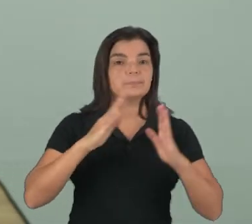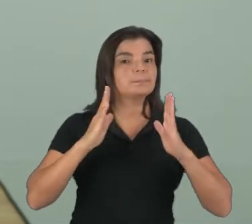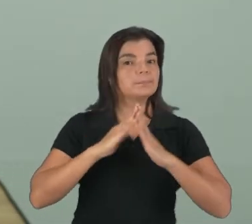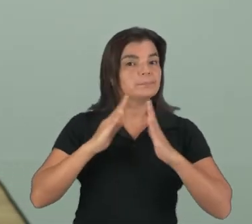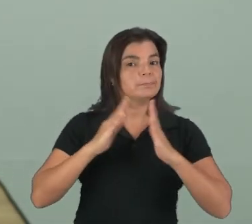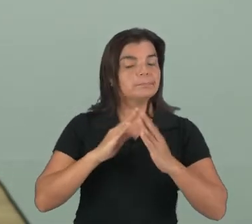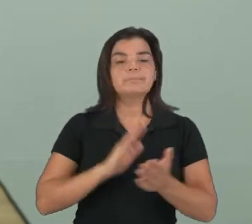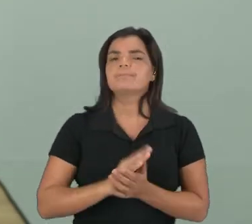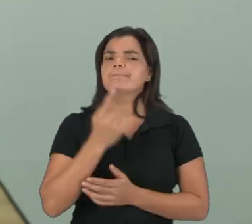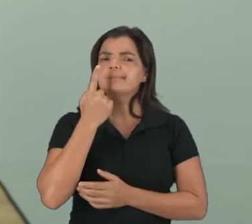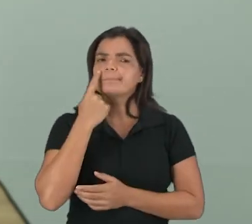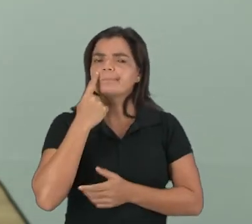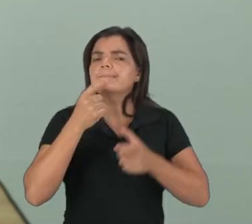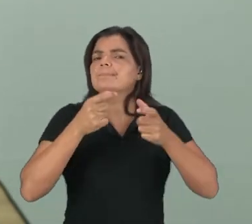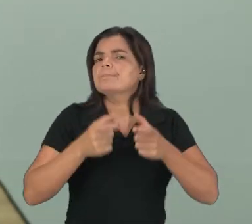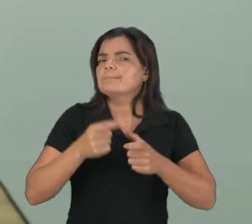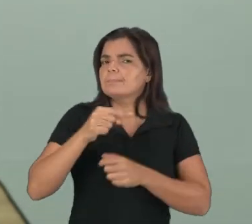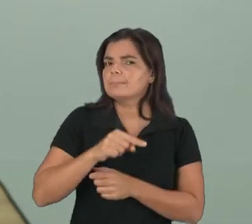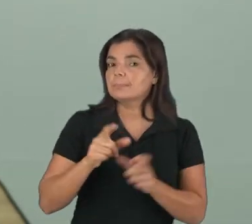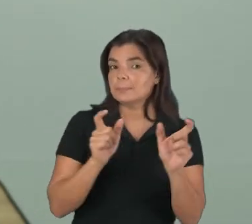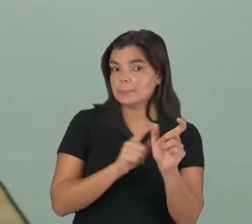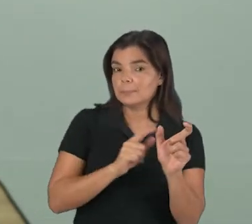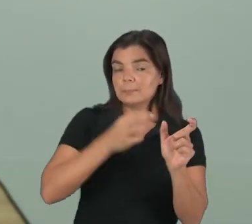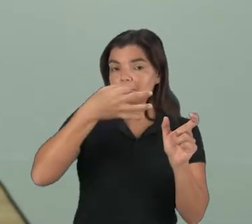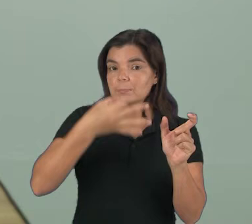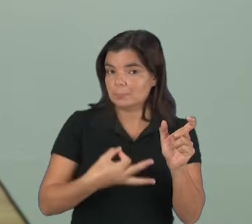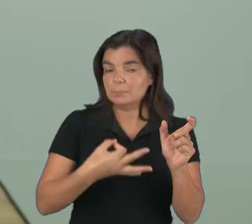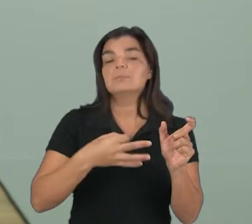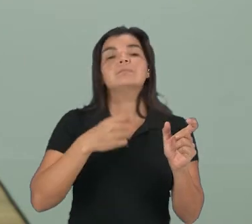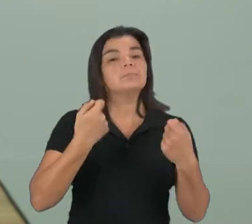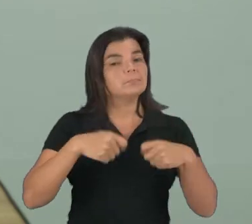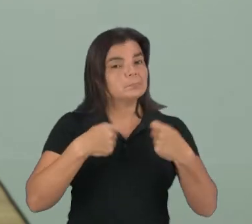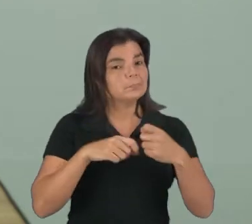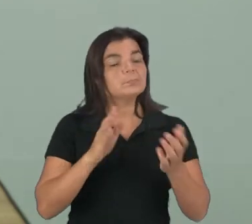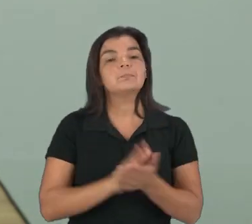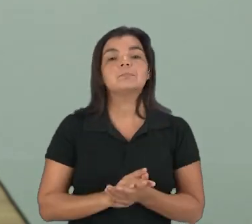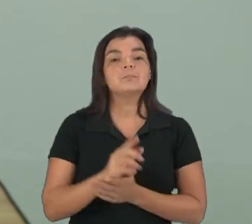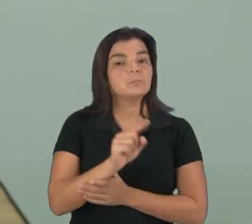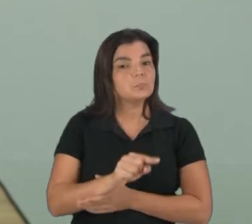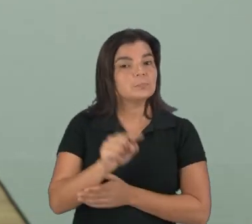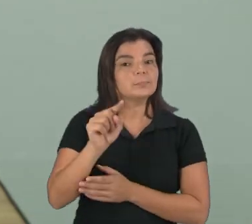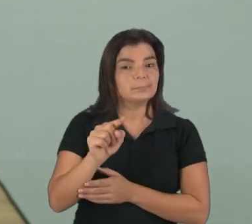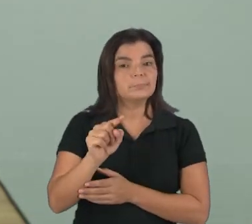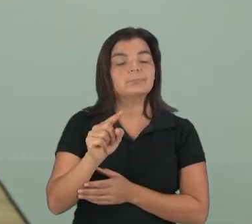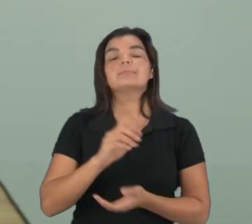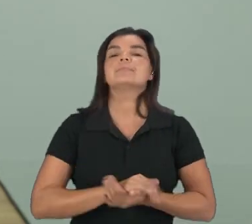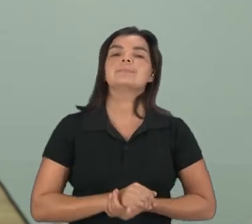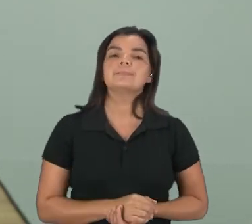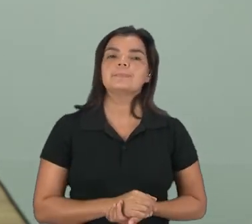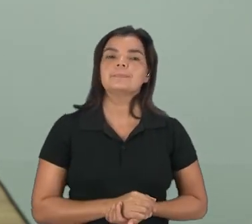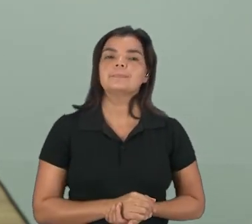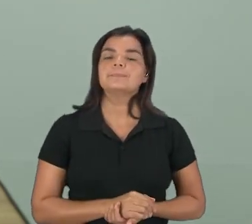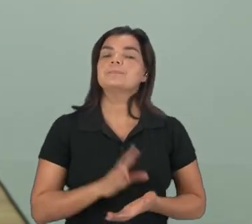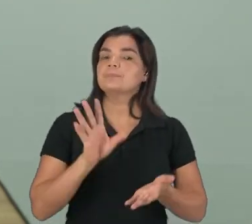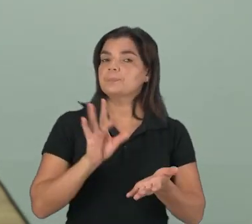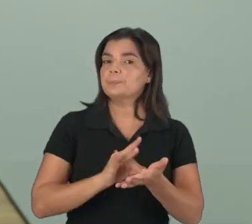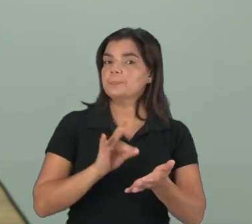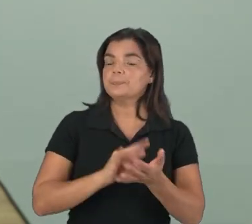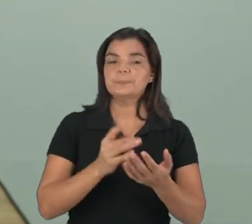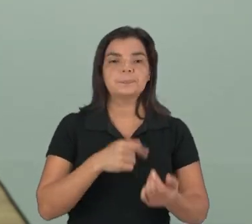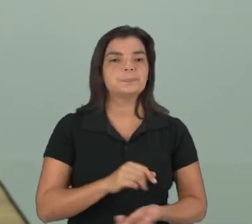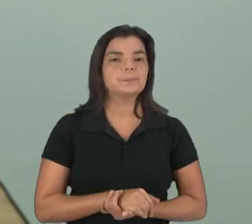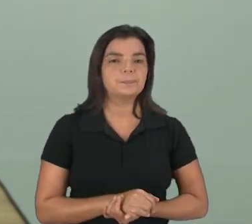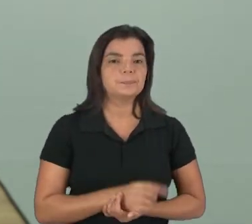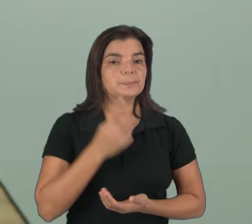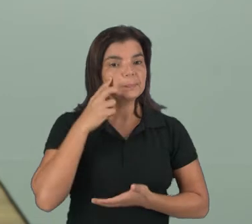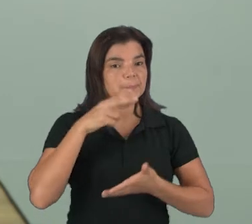casa identifique o local, a sílaba correta, onde nós devemos estar colocando o acento agudo. Isso mesmo. Então vamos